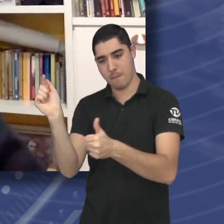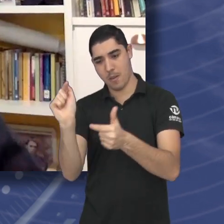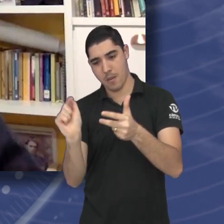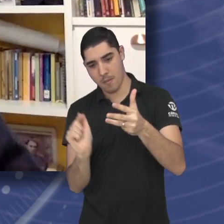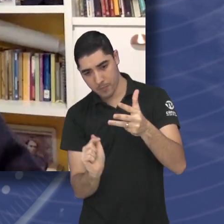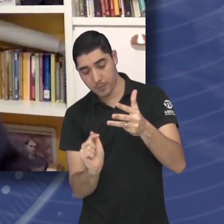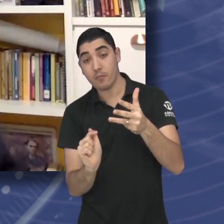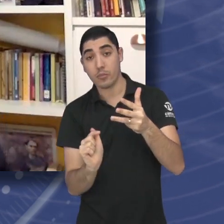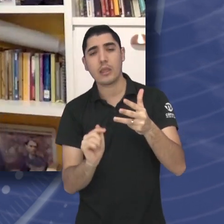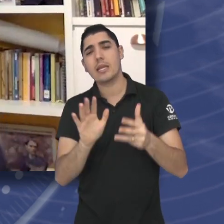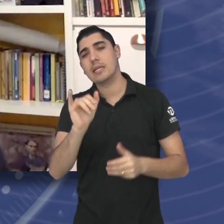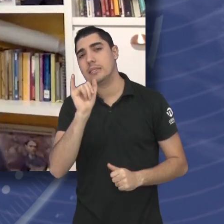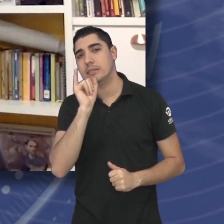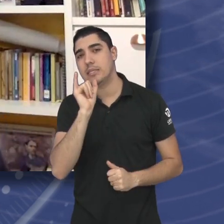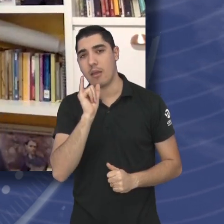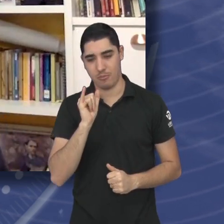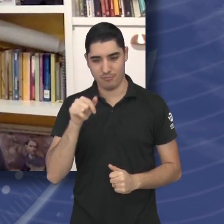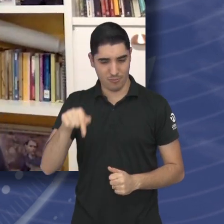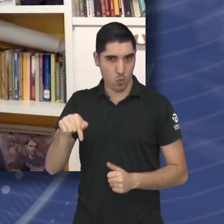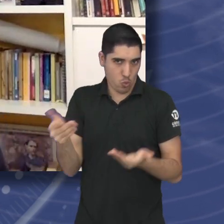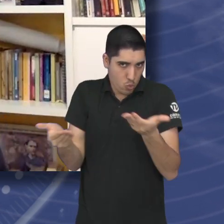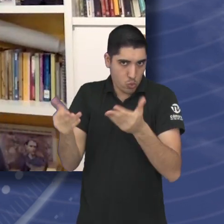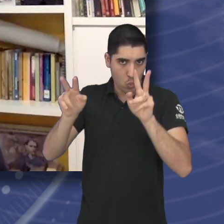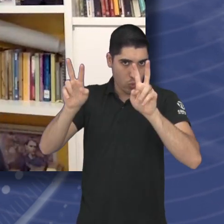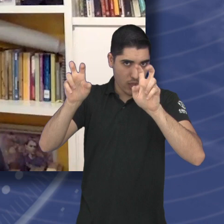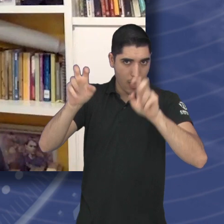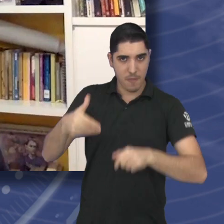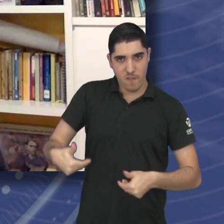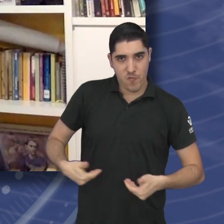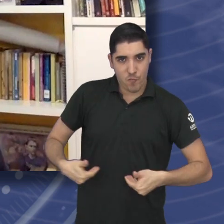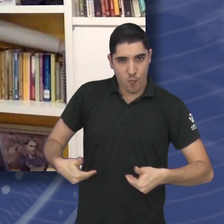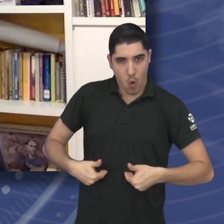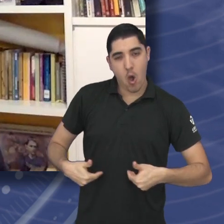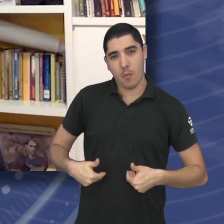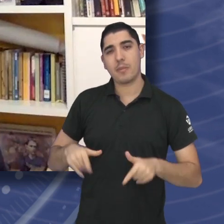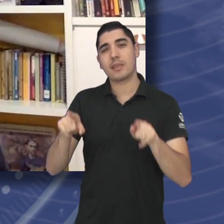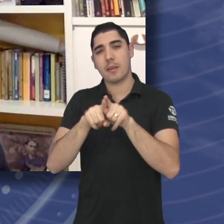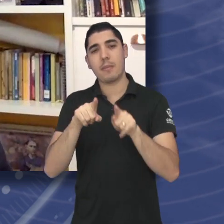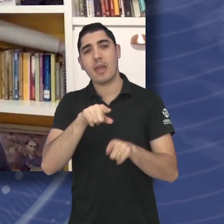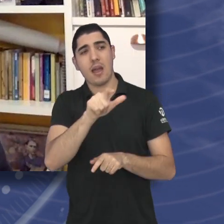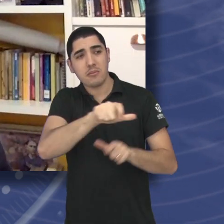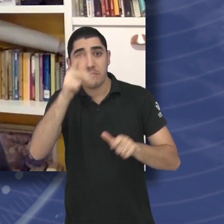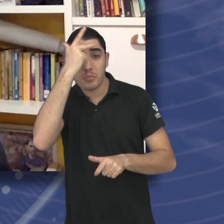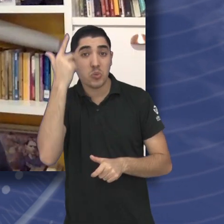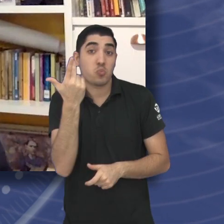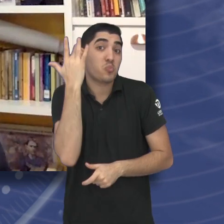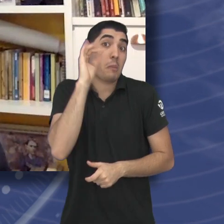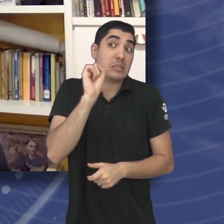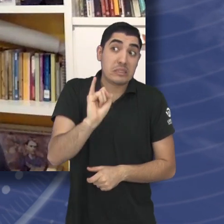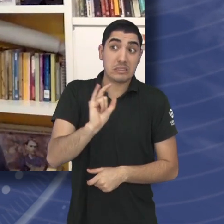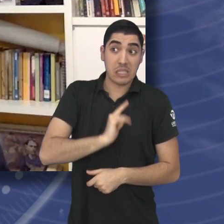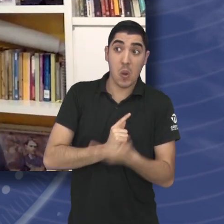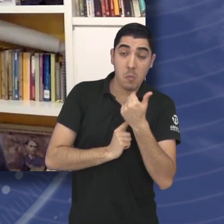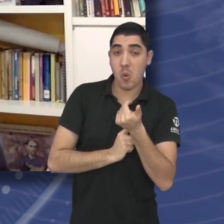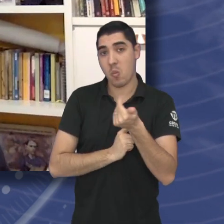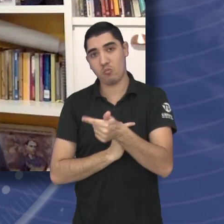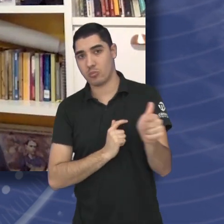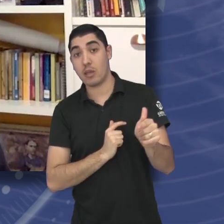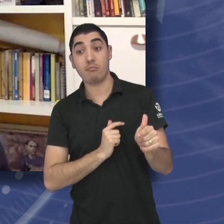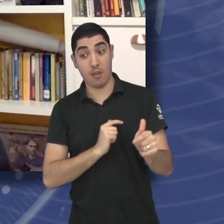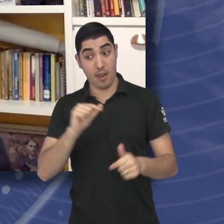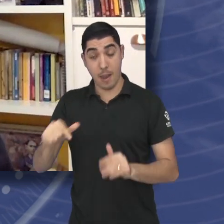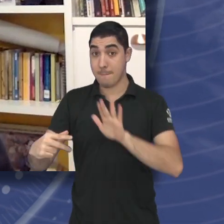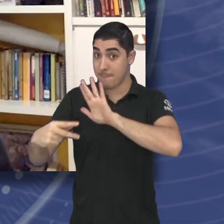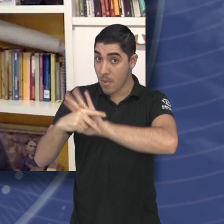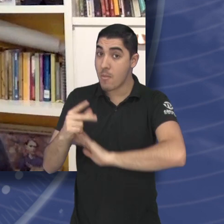falando, por exemplo, abordando aqui o tema da fome, abordando o tema da insegurança alimentar, a gente está falando de alimentos,